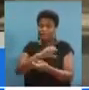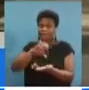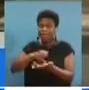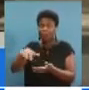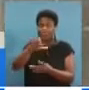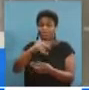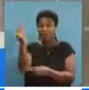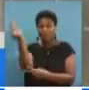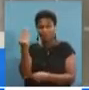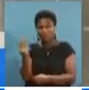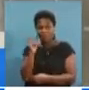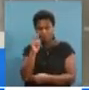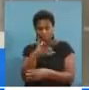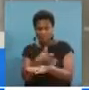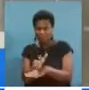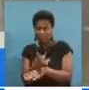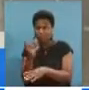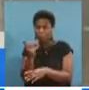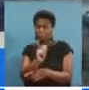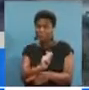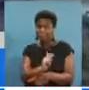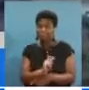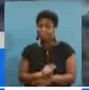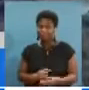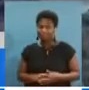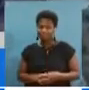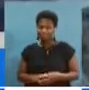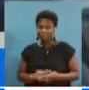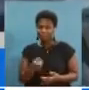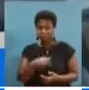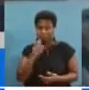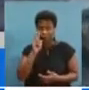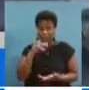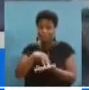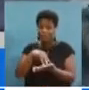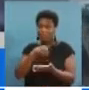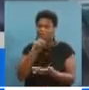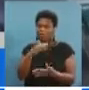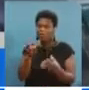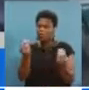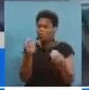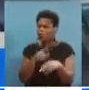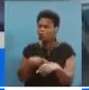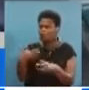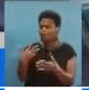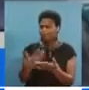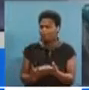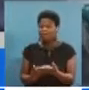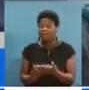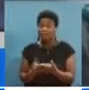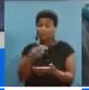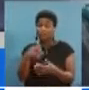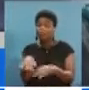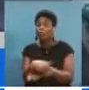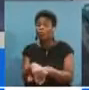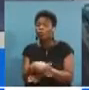Nacional do Artesanato e constatou um atraso de 2 meses. Nós reparamos que Mindelo tem perdido ao longo dos tempos essa prevalência